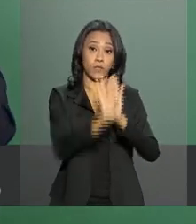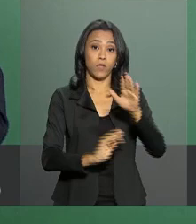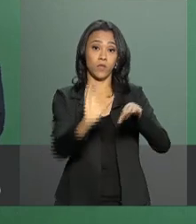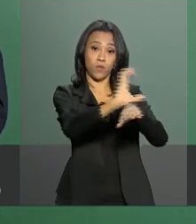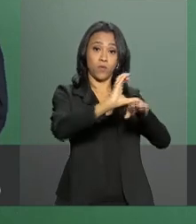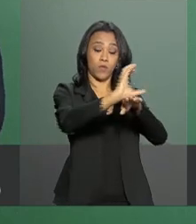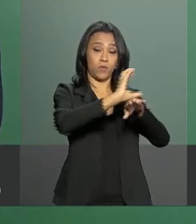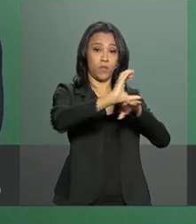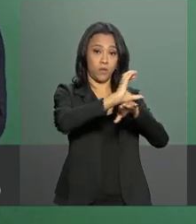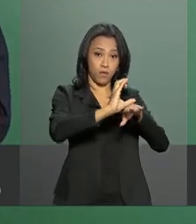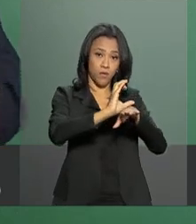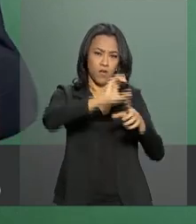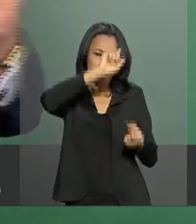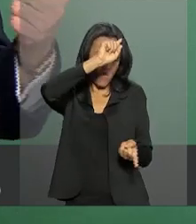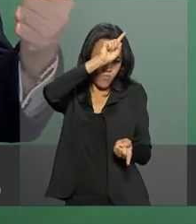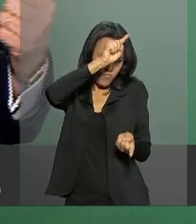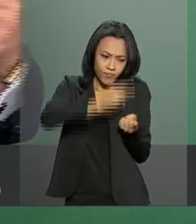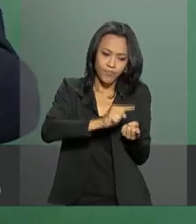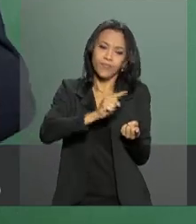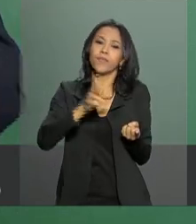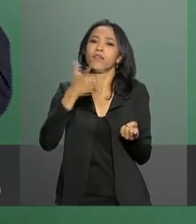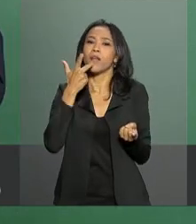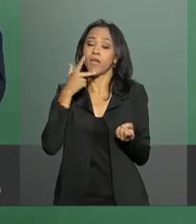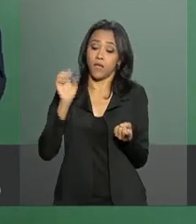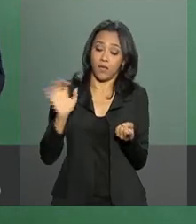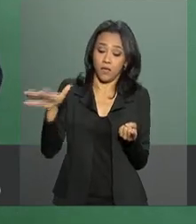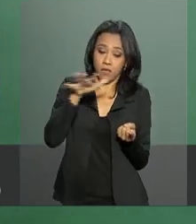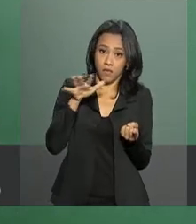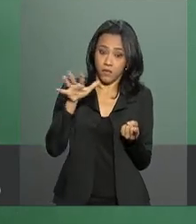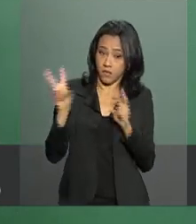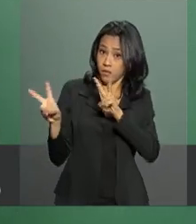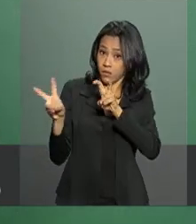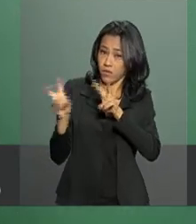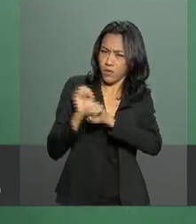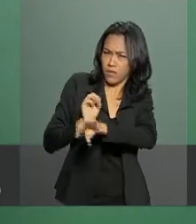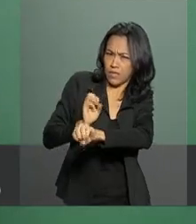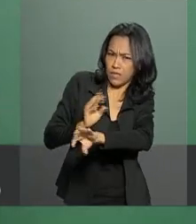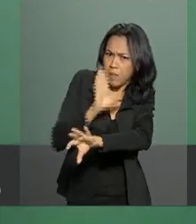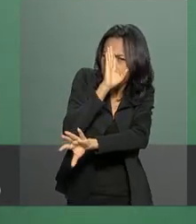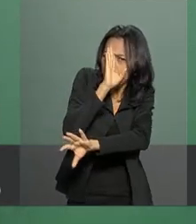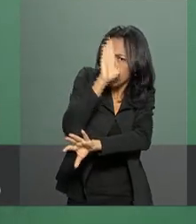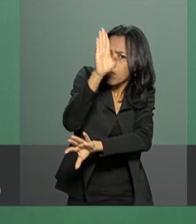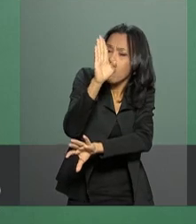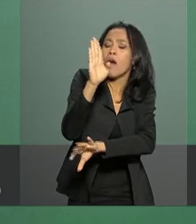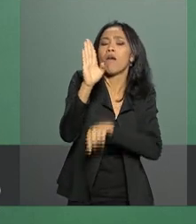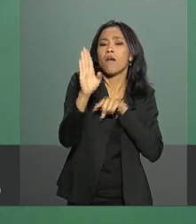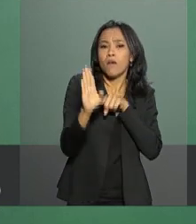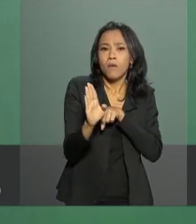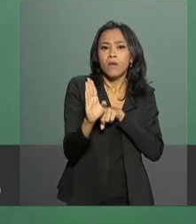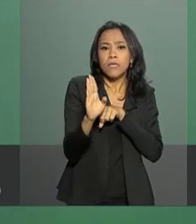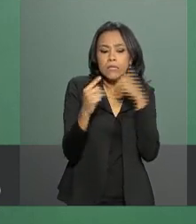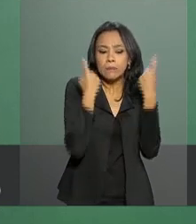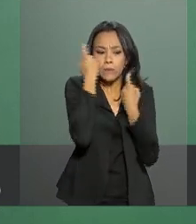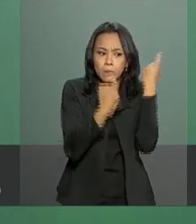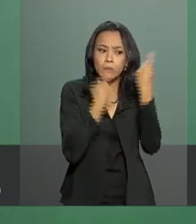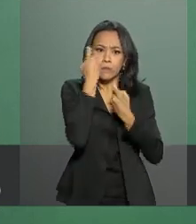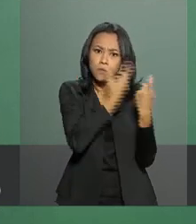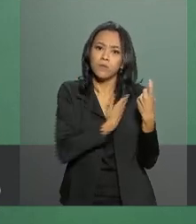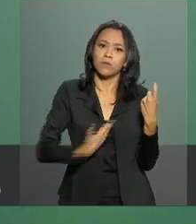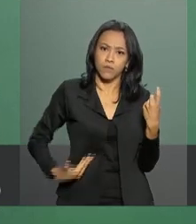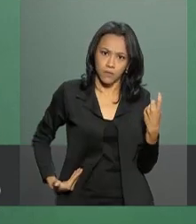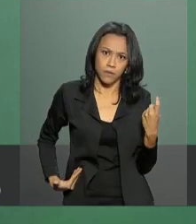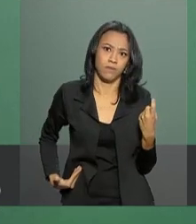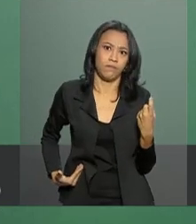um brevíssimo relato dá para dizer que a educação é um dos principais temas que preocupam o governo e que sobre